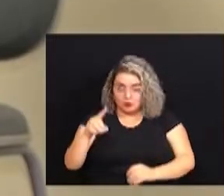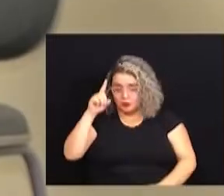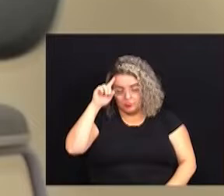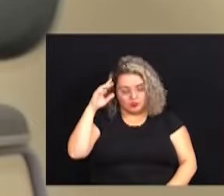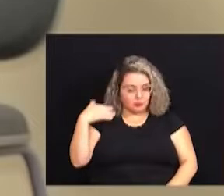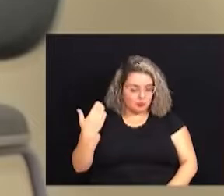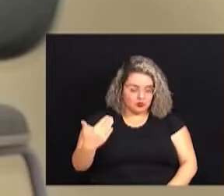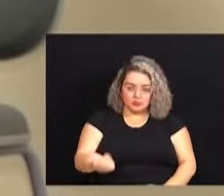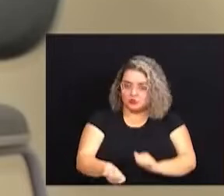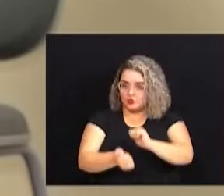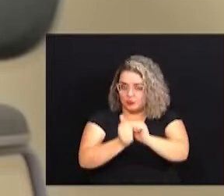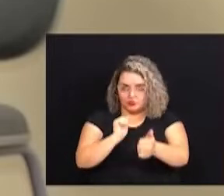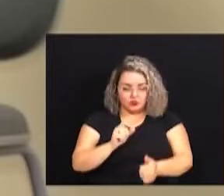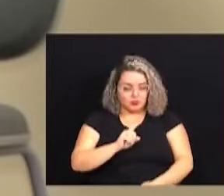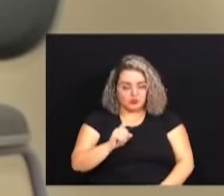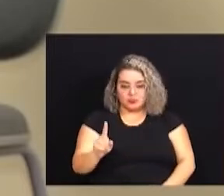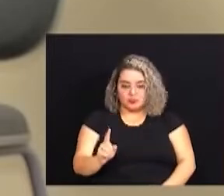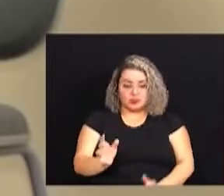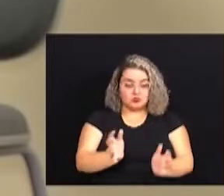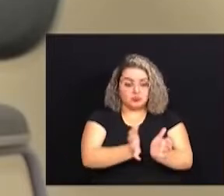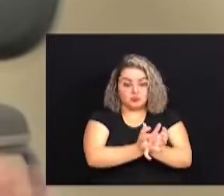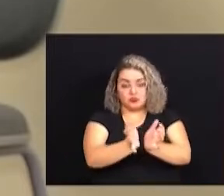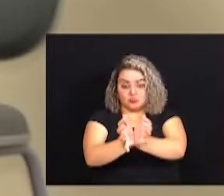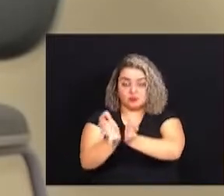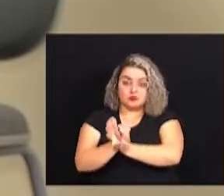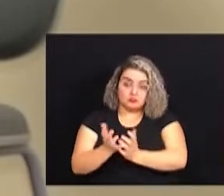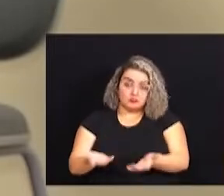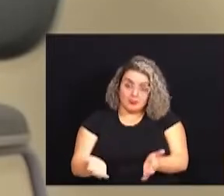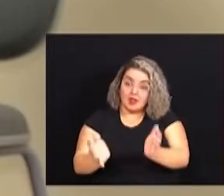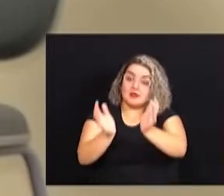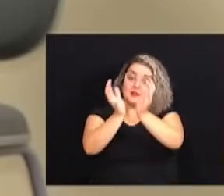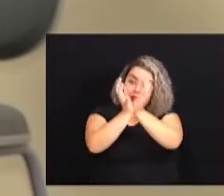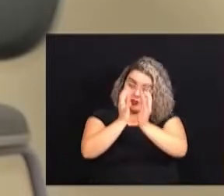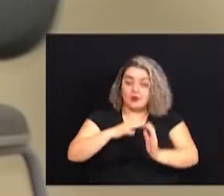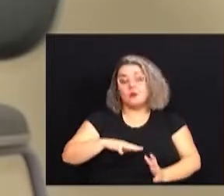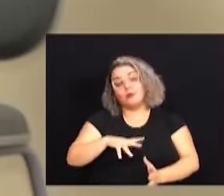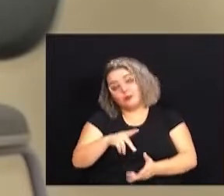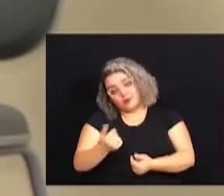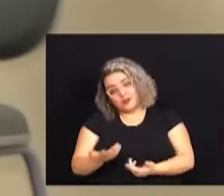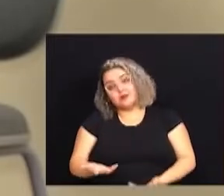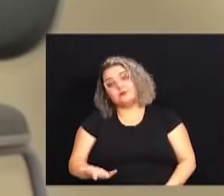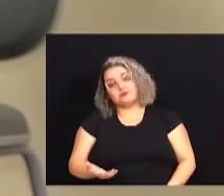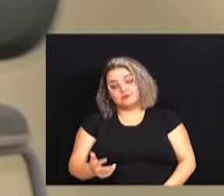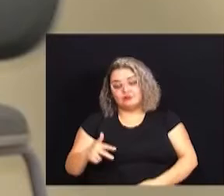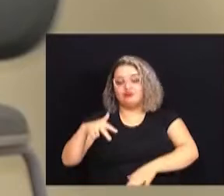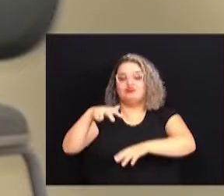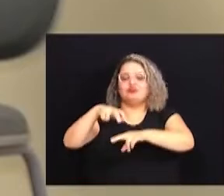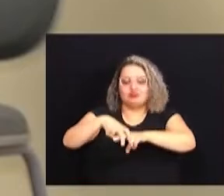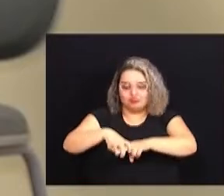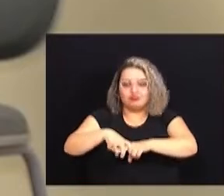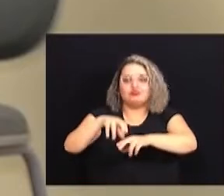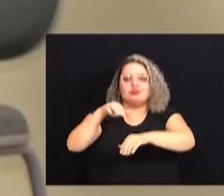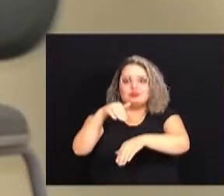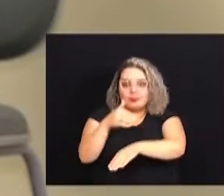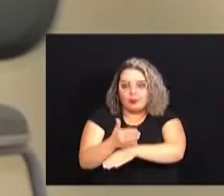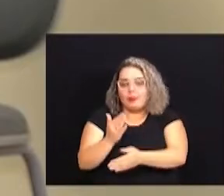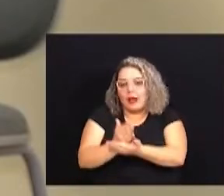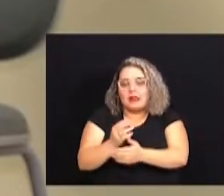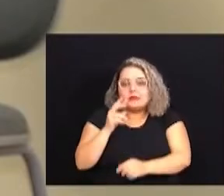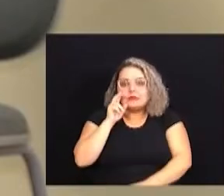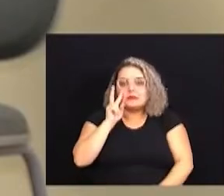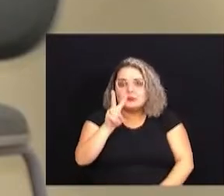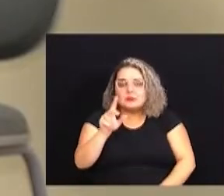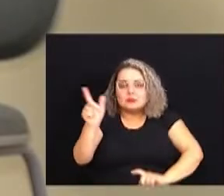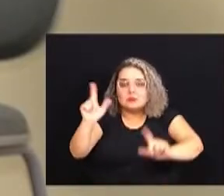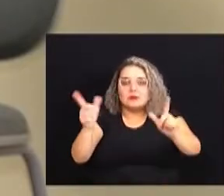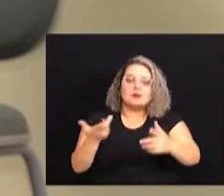dia a dia, mesmo pessoas que não acompanham o futebol dos clubes, mas na Copa do Mundo ele para assistir os jogos e às vezes até compra figurinha,